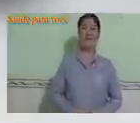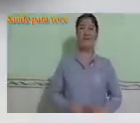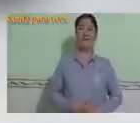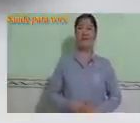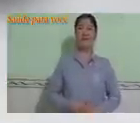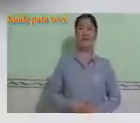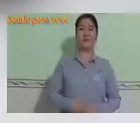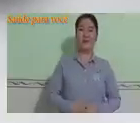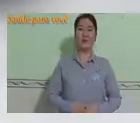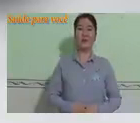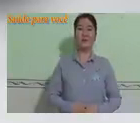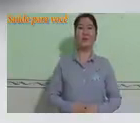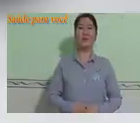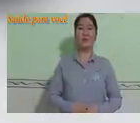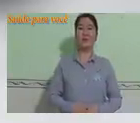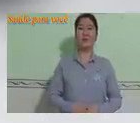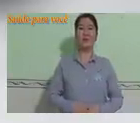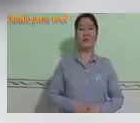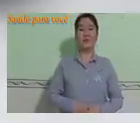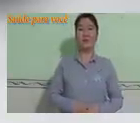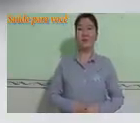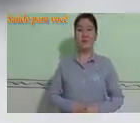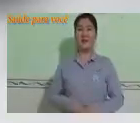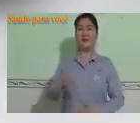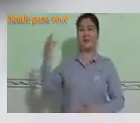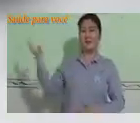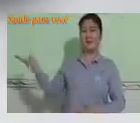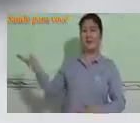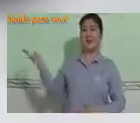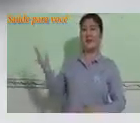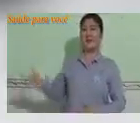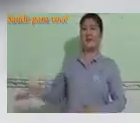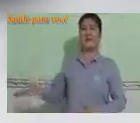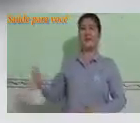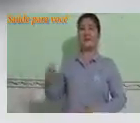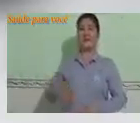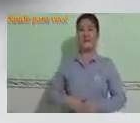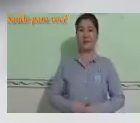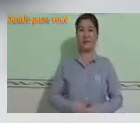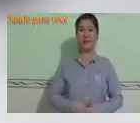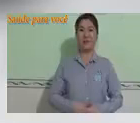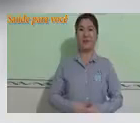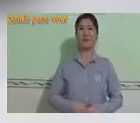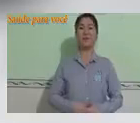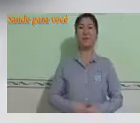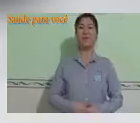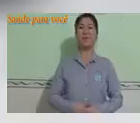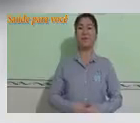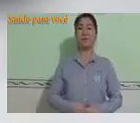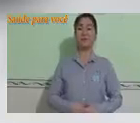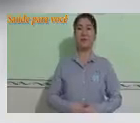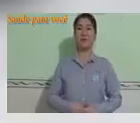pontos, visão embaçada permanente, sensibilidade é excessiva à luz, ponto e vírgula, dor de cabeça constante e ponto e